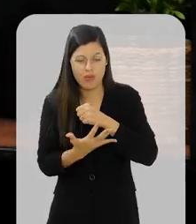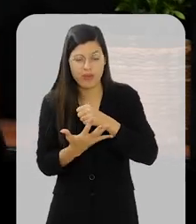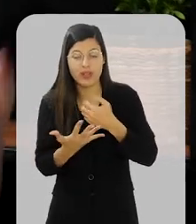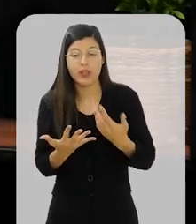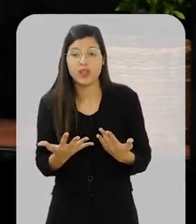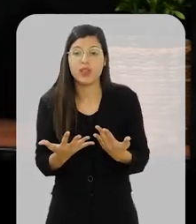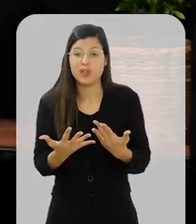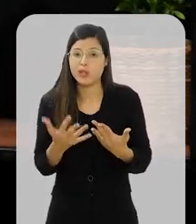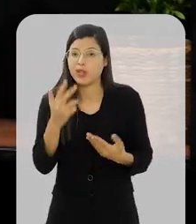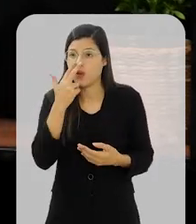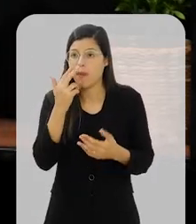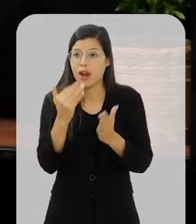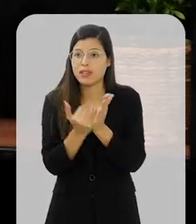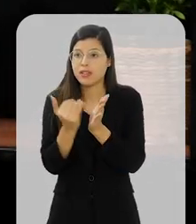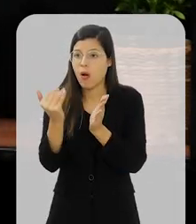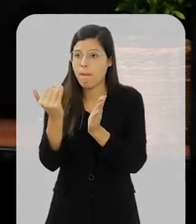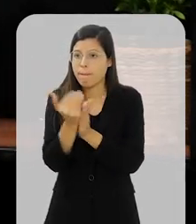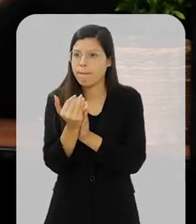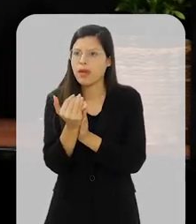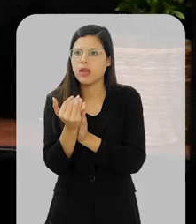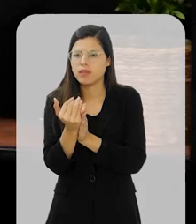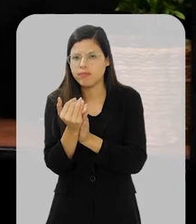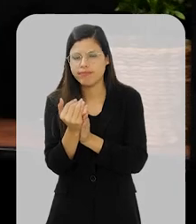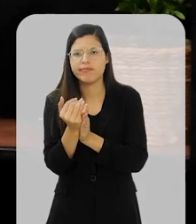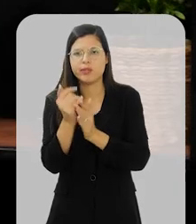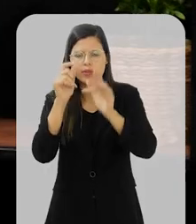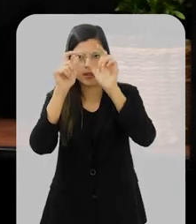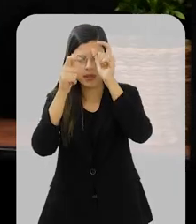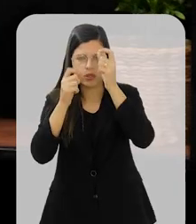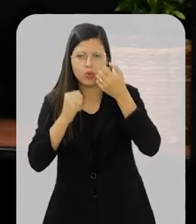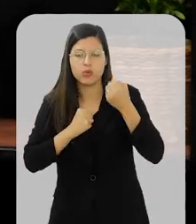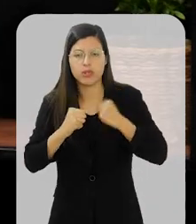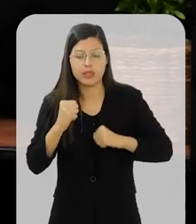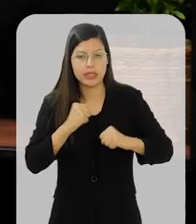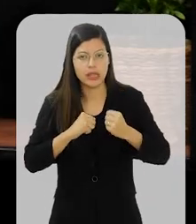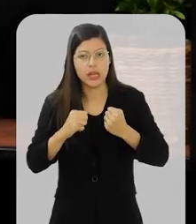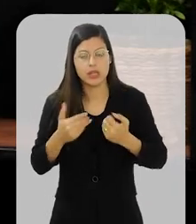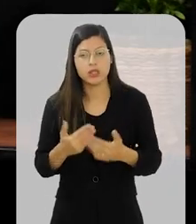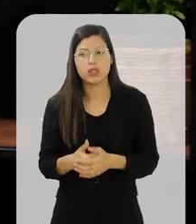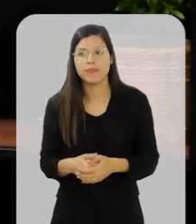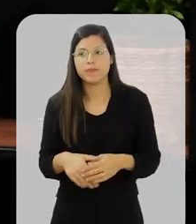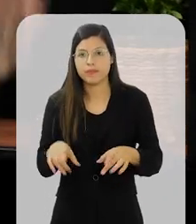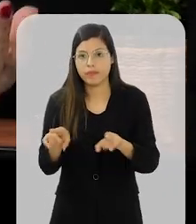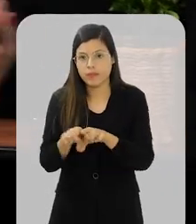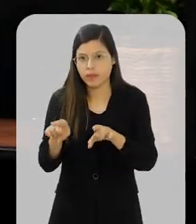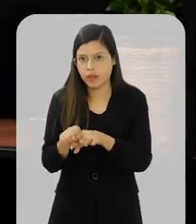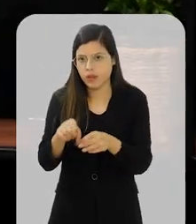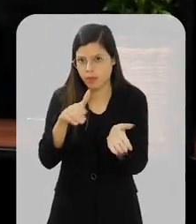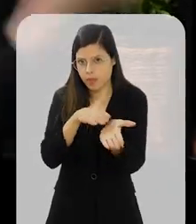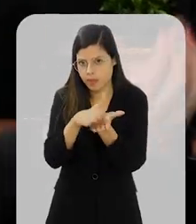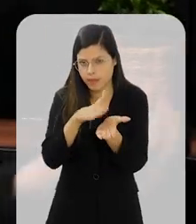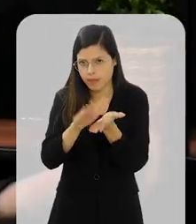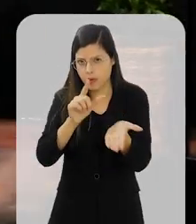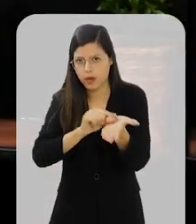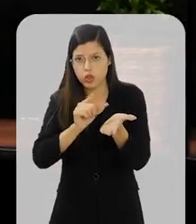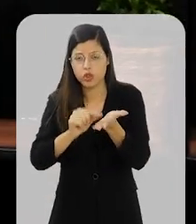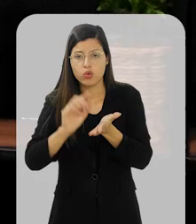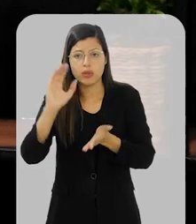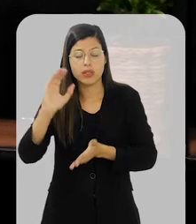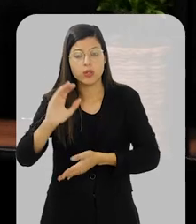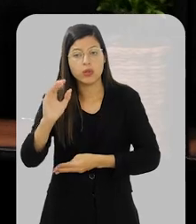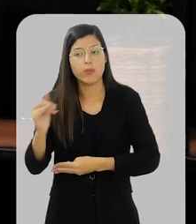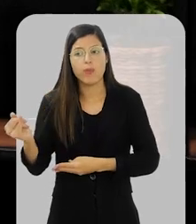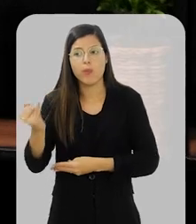que isso trouxe realmente esse aumento de número de casos de ansiedade, né? E só destacar que, além da publicação dos